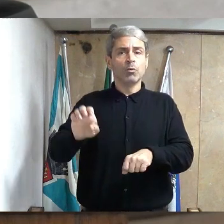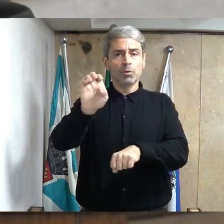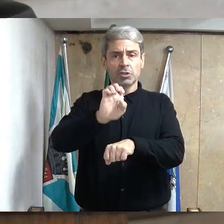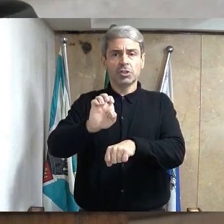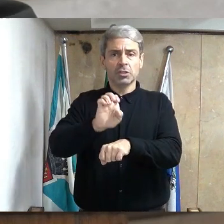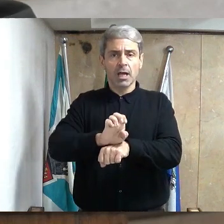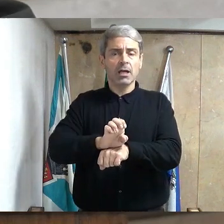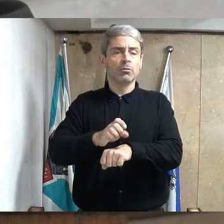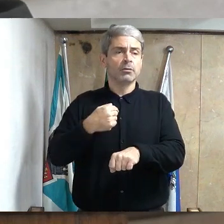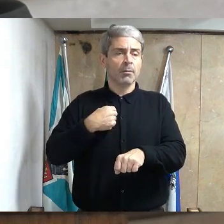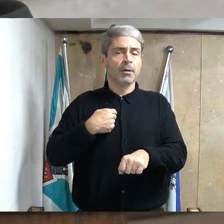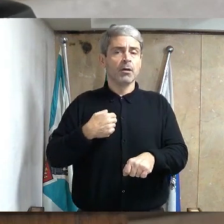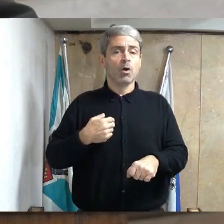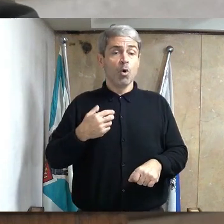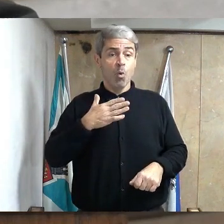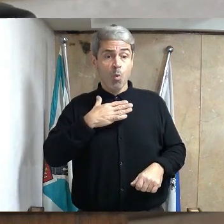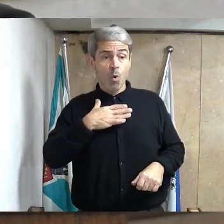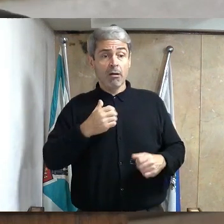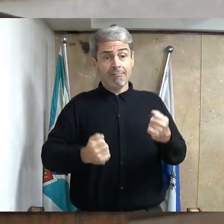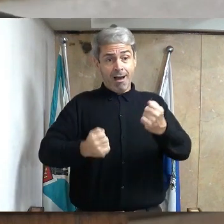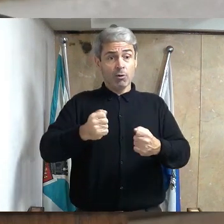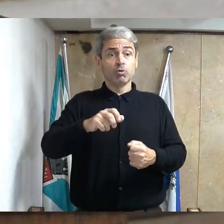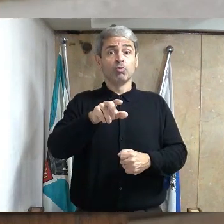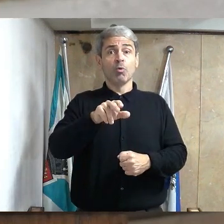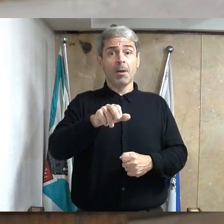Que o carro do meu irmão, há 15 dias atrás,